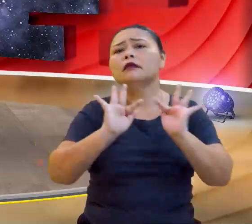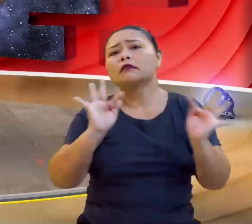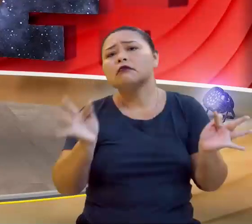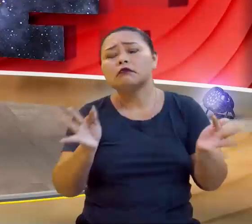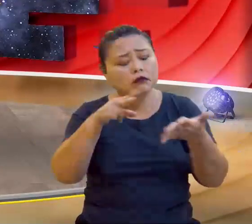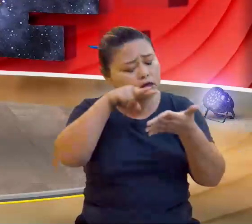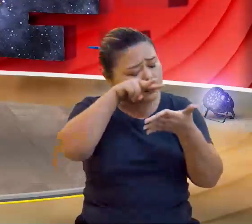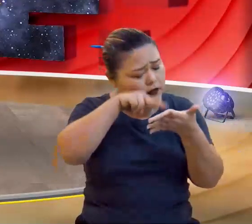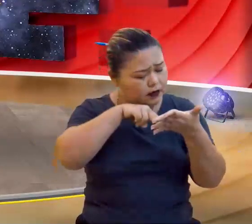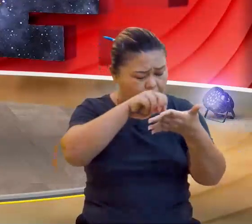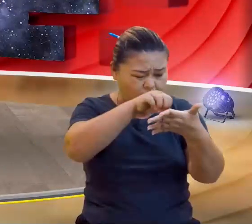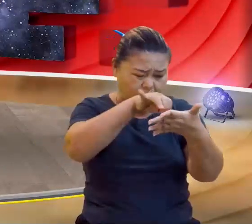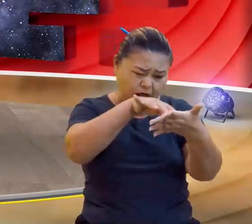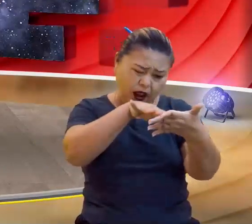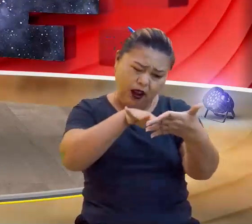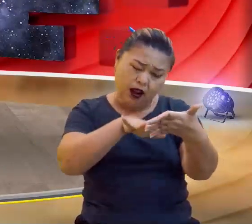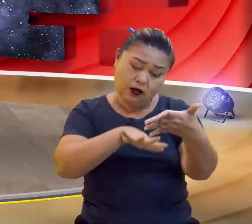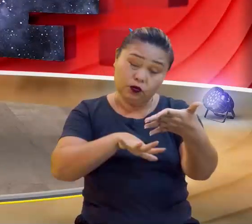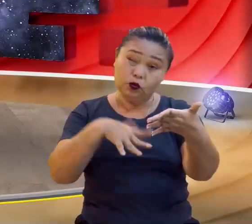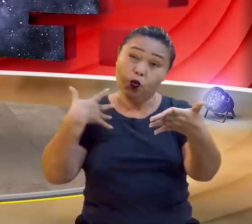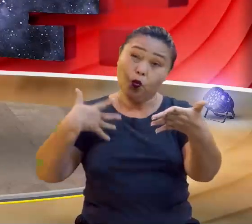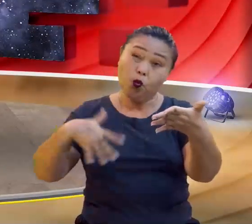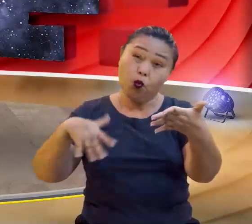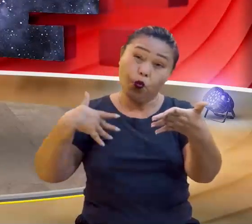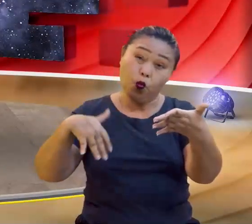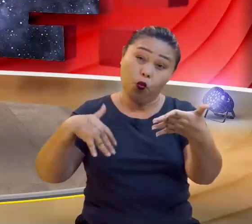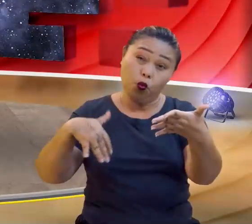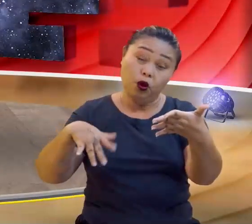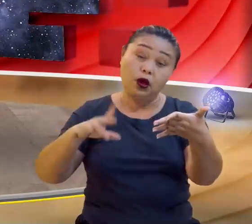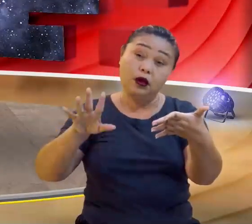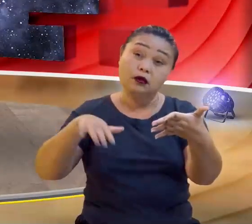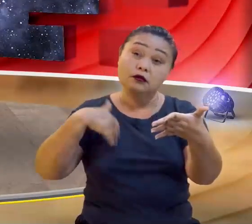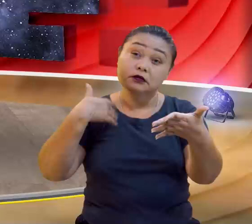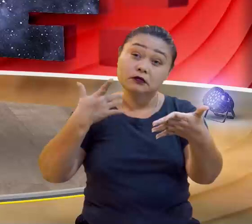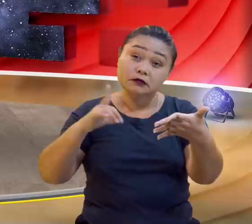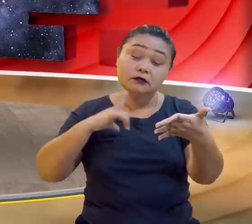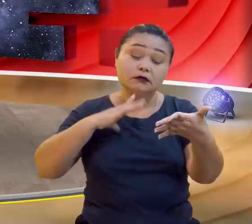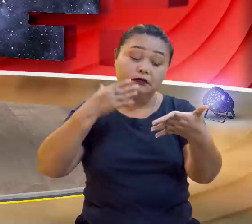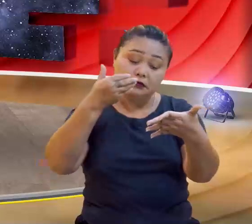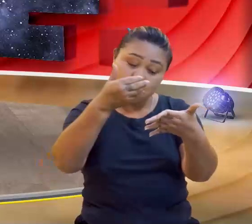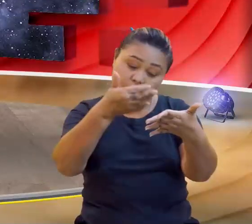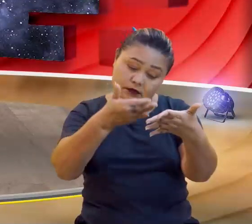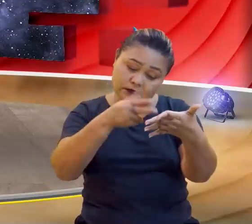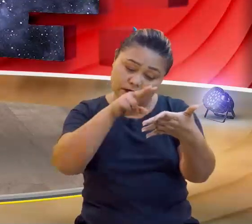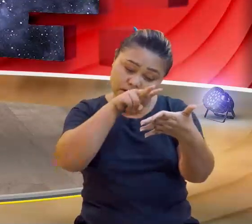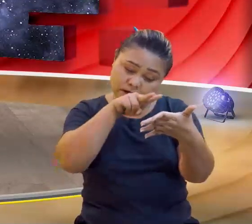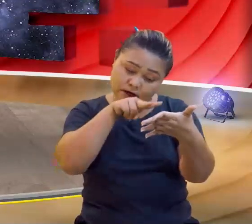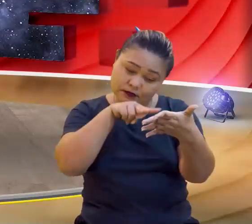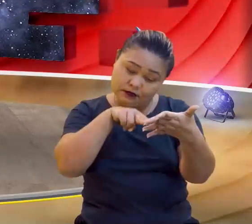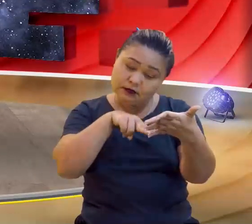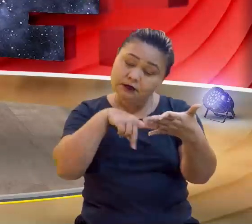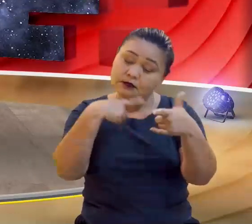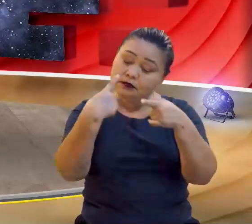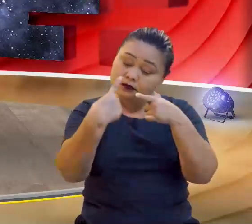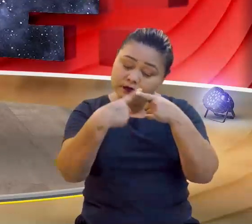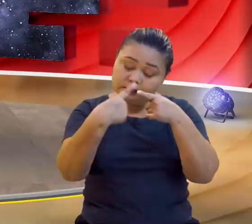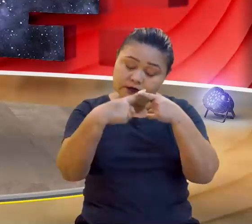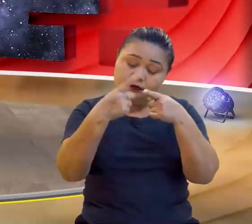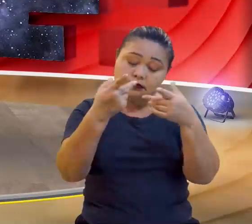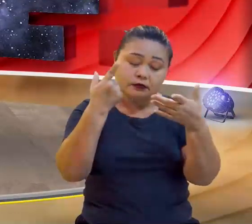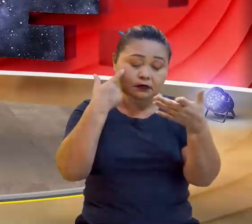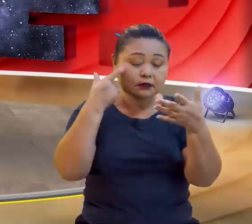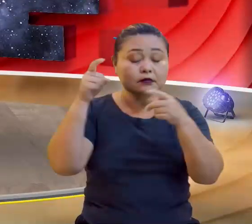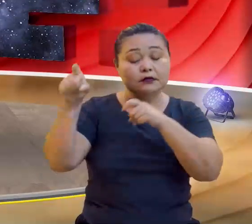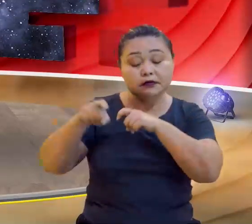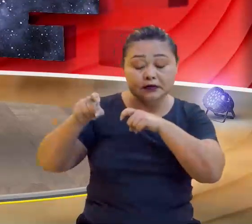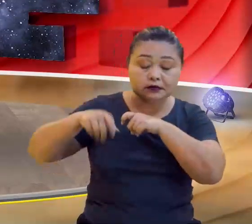é grande, né? São questões extensas, né? E aí você tem todo aquele processo, toda uma leitura, porque fala que lá na fazenda,